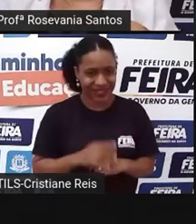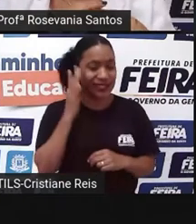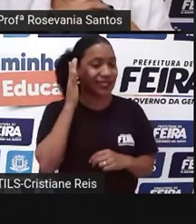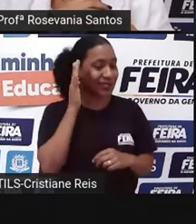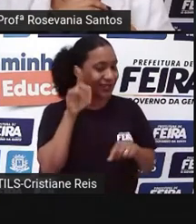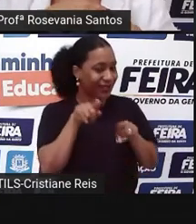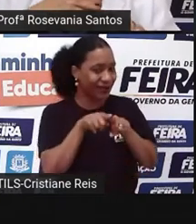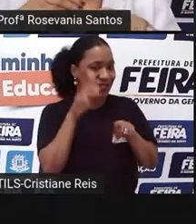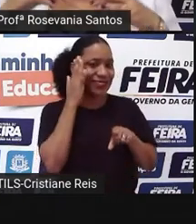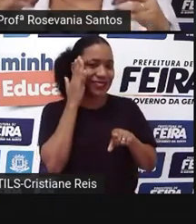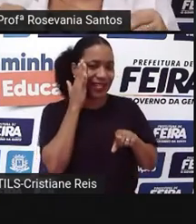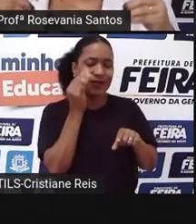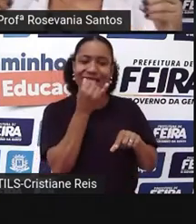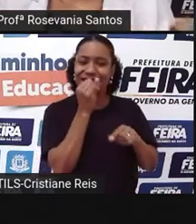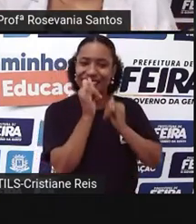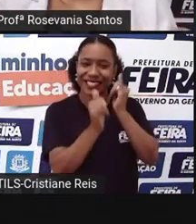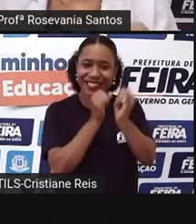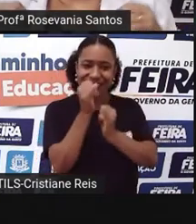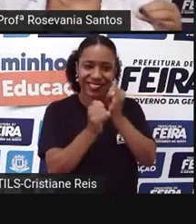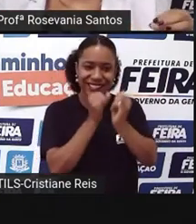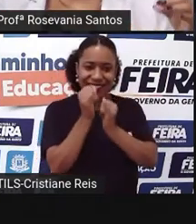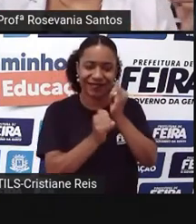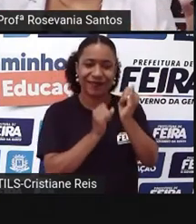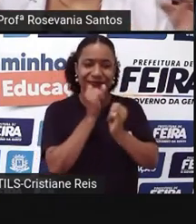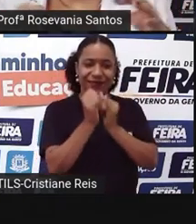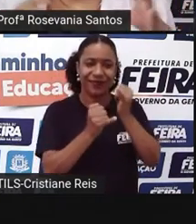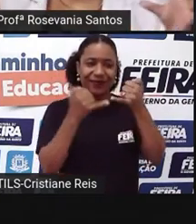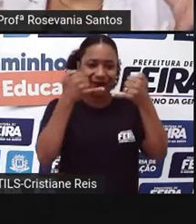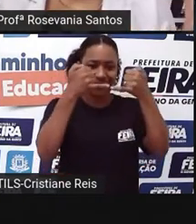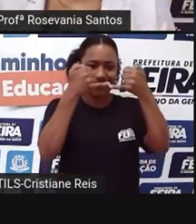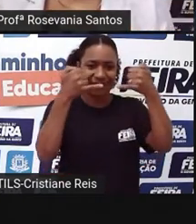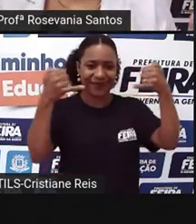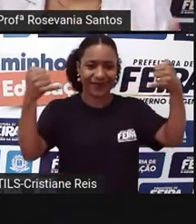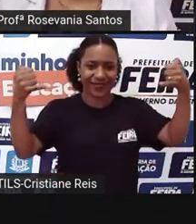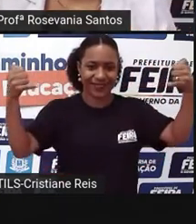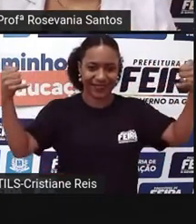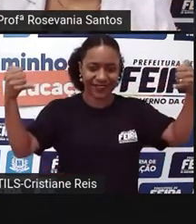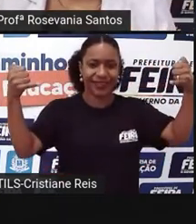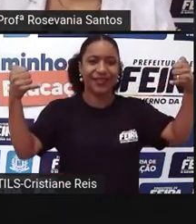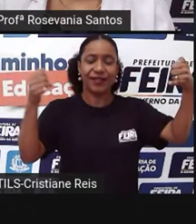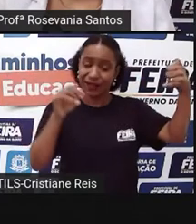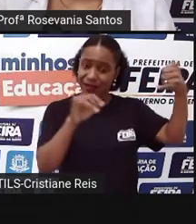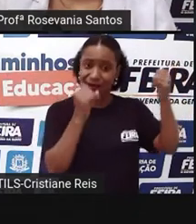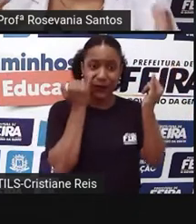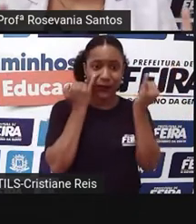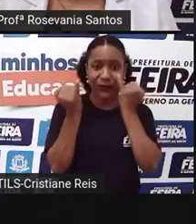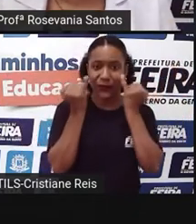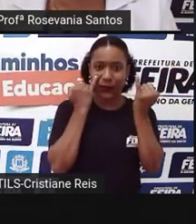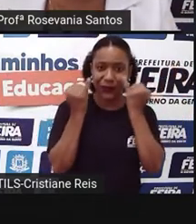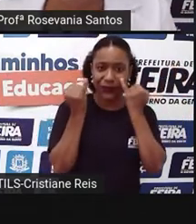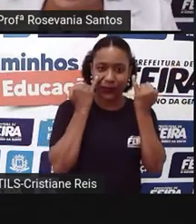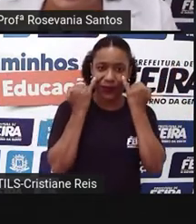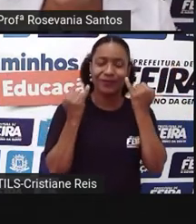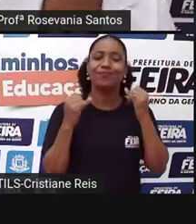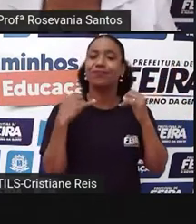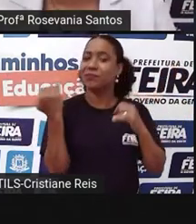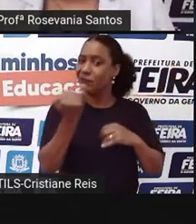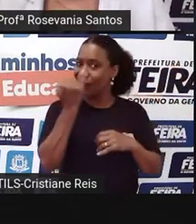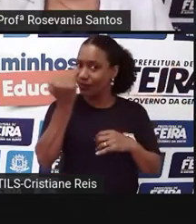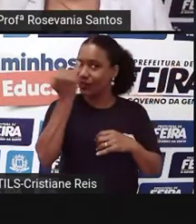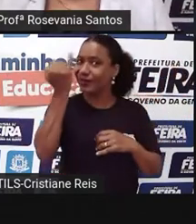tudo a gente leva. Hoje, informação é uma mercadoria, bora dizer assim, de alto luxo, de